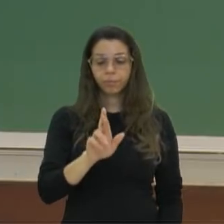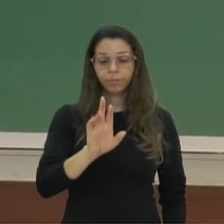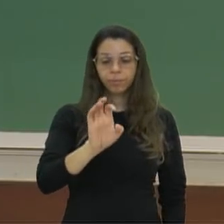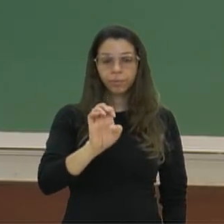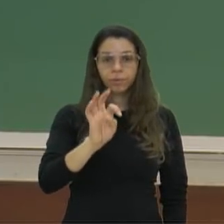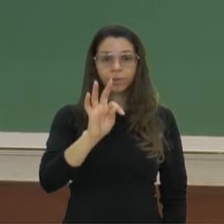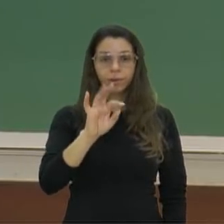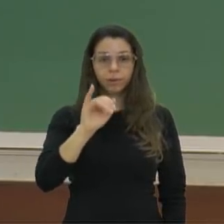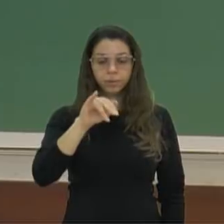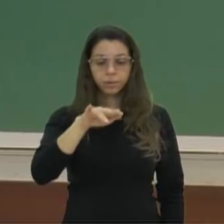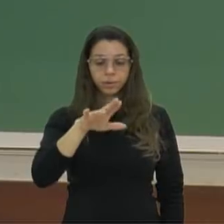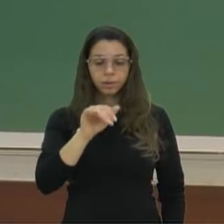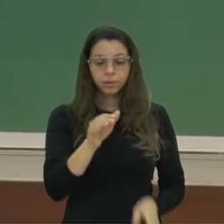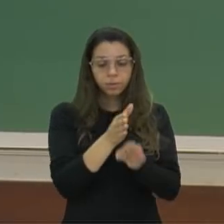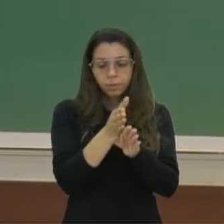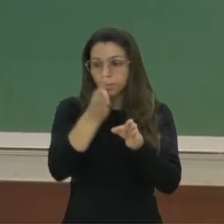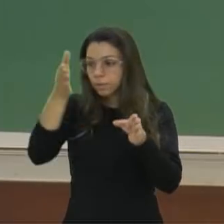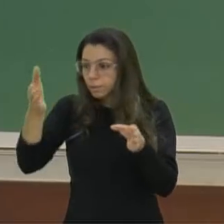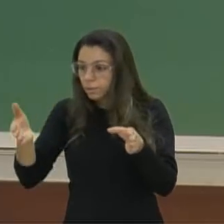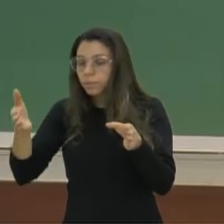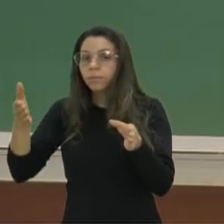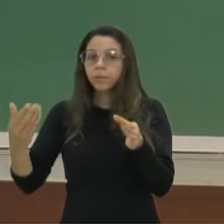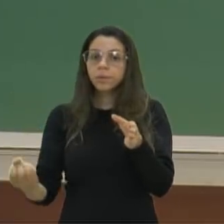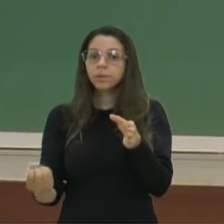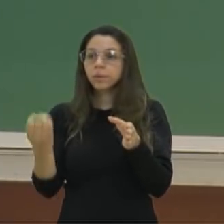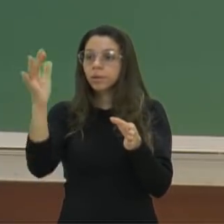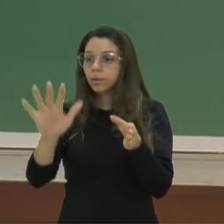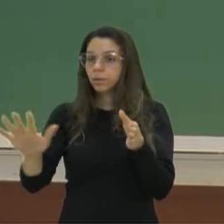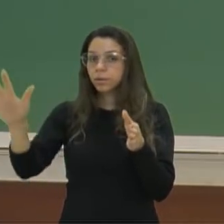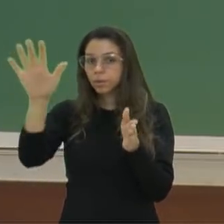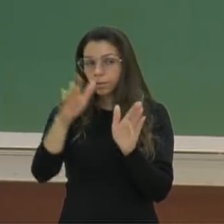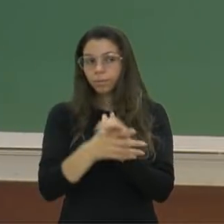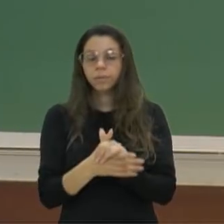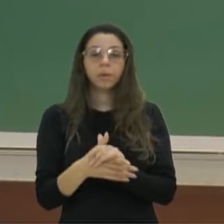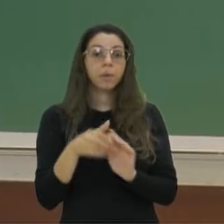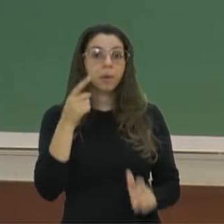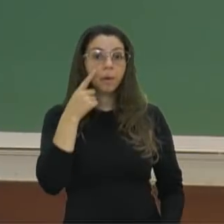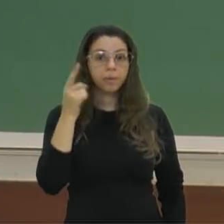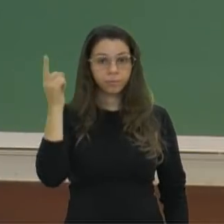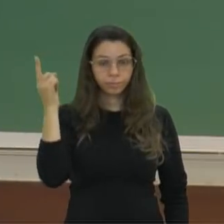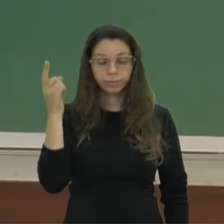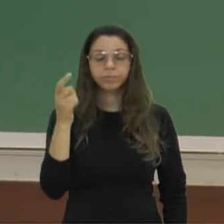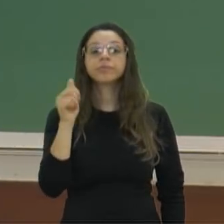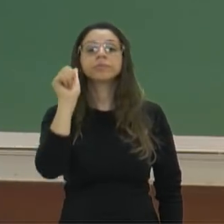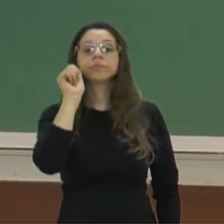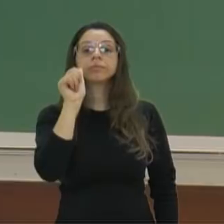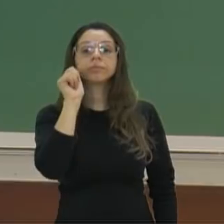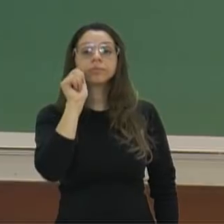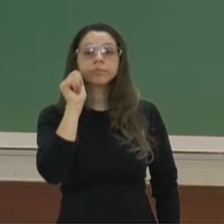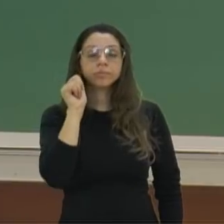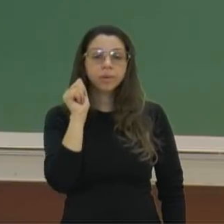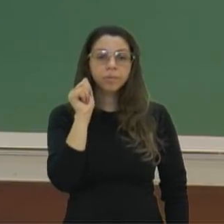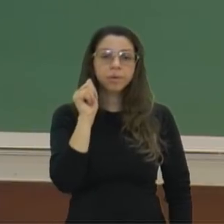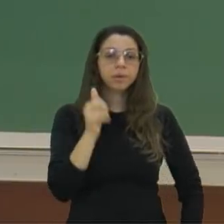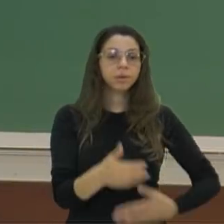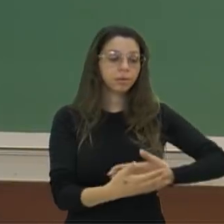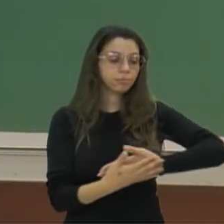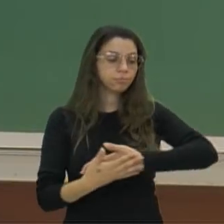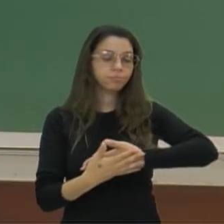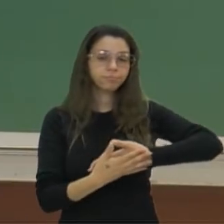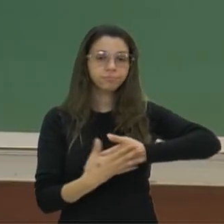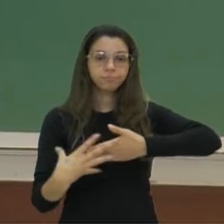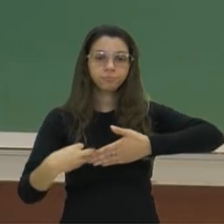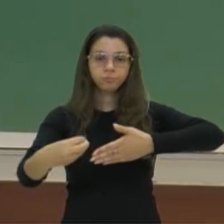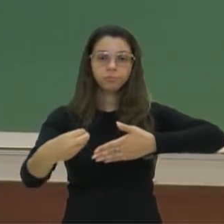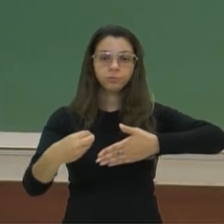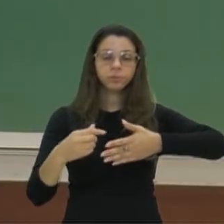observar aqui a mesma situação? A mãe com seu filhinho passeando numa determinada localidade. Já conhecemos a